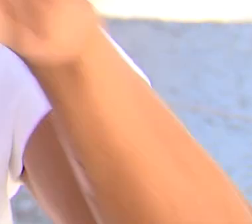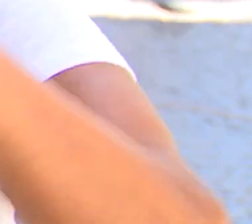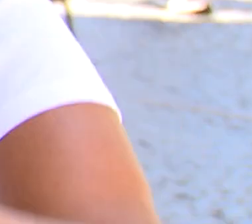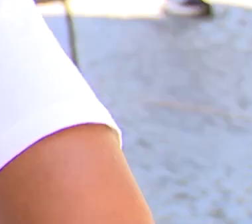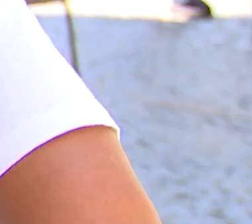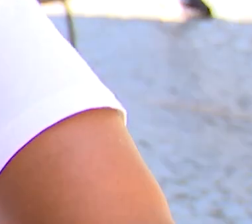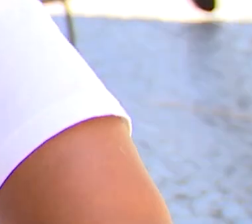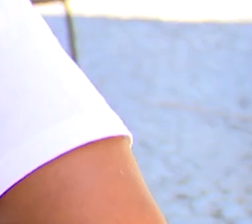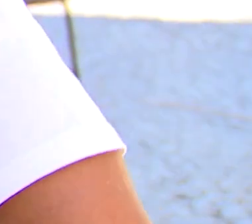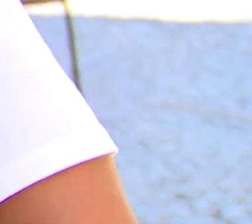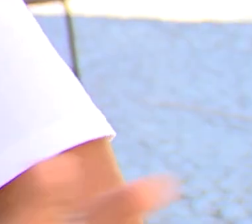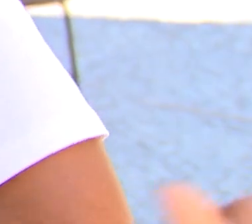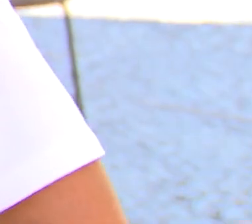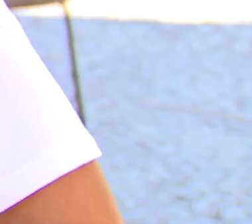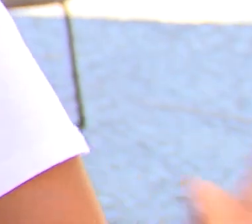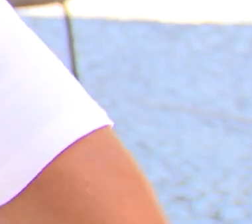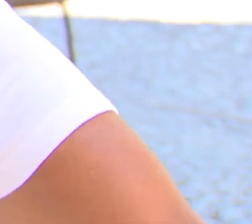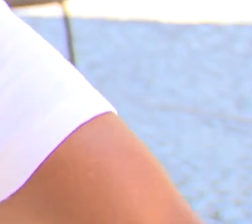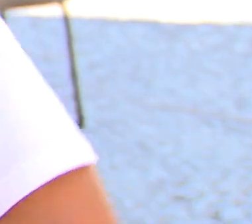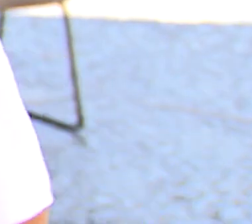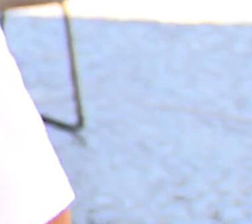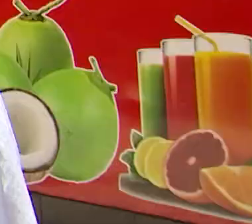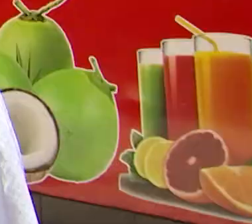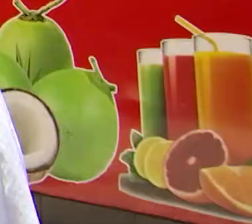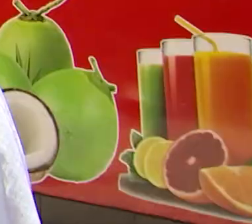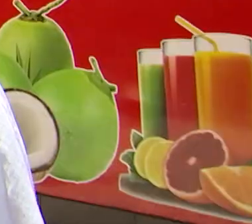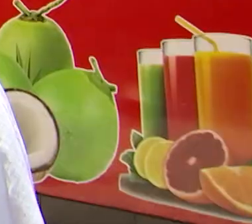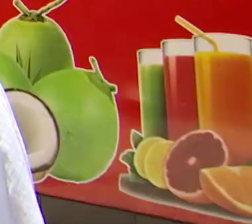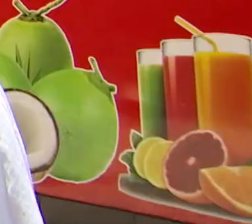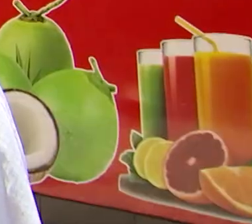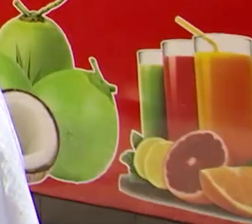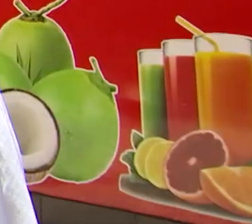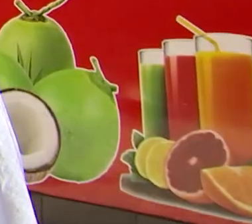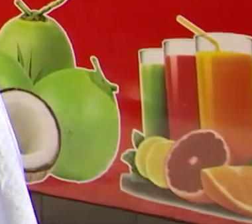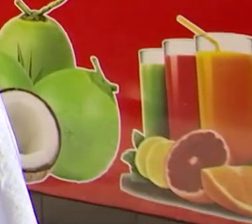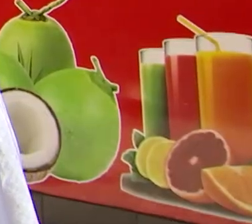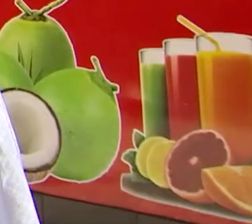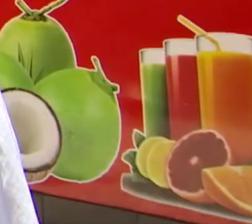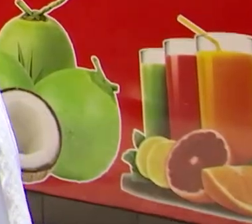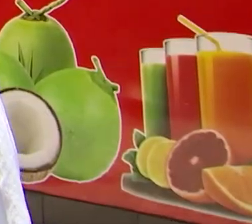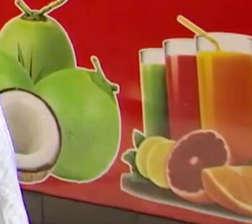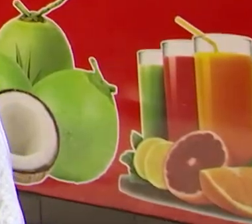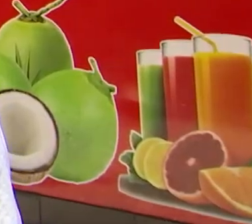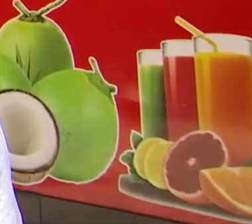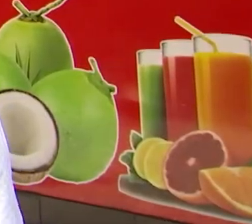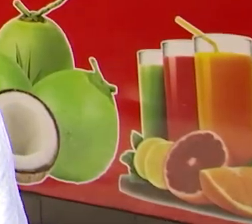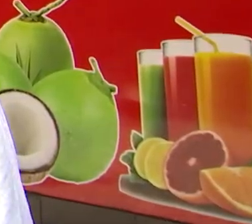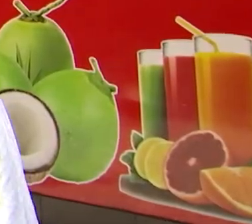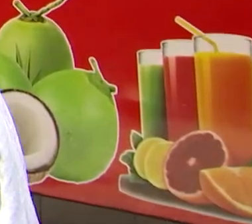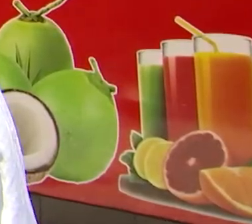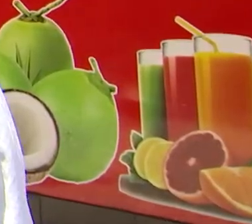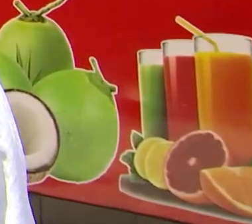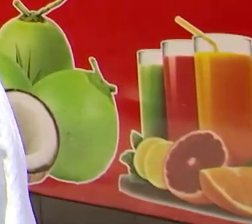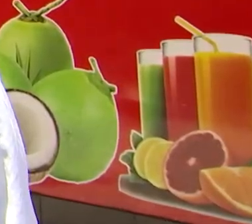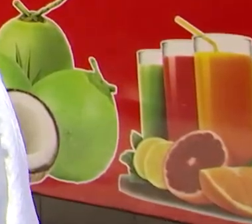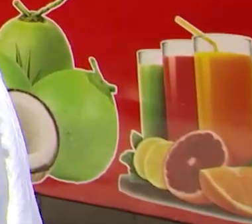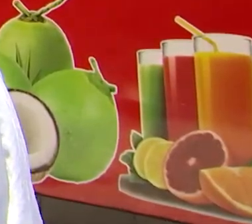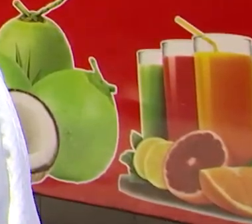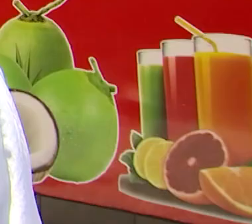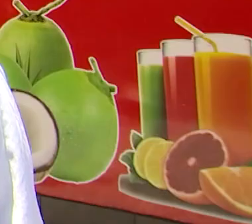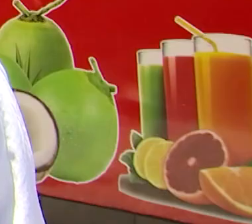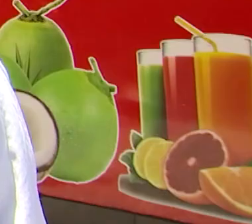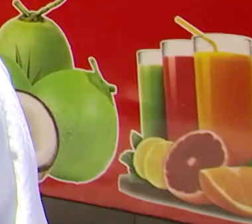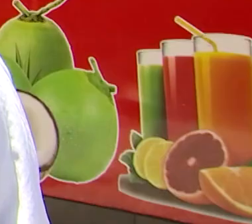fala, Madureira já morreu, mas para mim nunca vai morrer. O José, apesar de ter 26 anos, é um nostálgico nato, adora